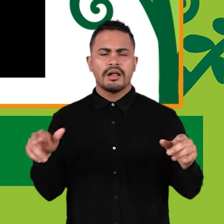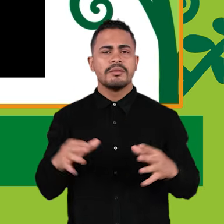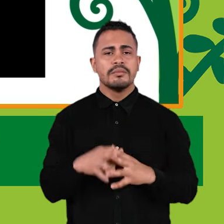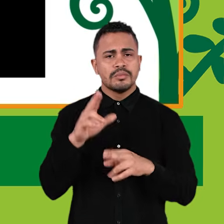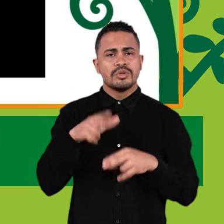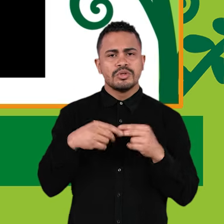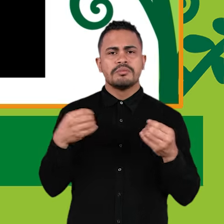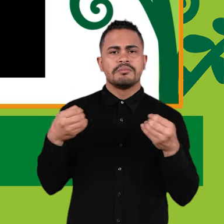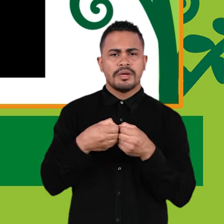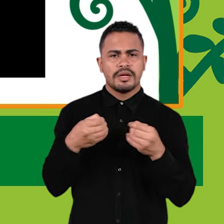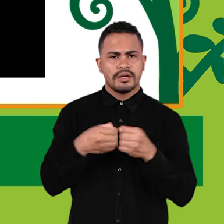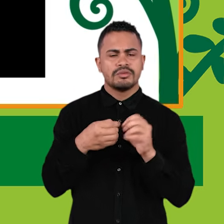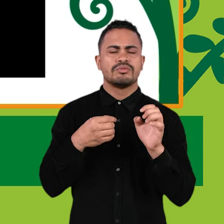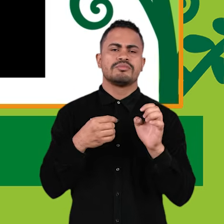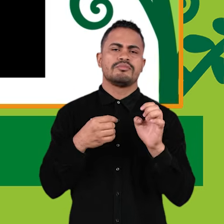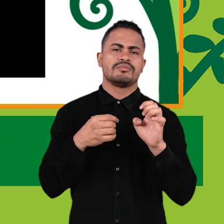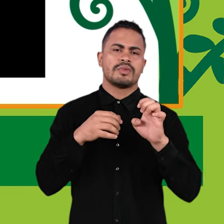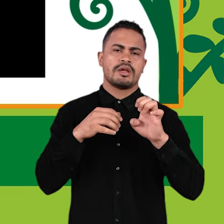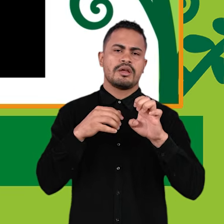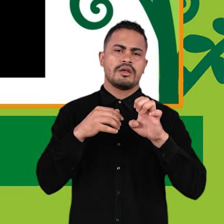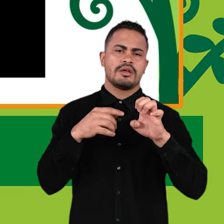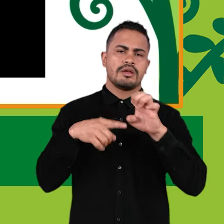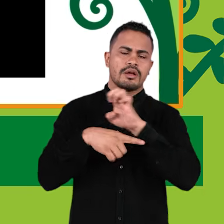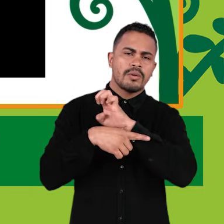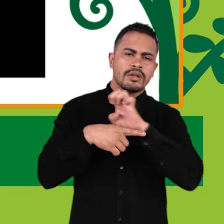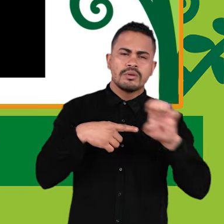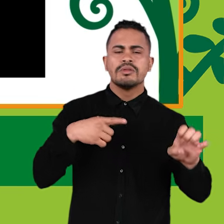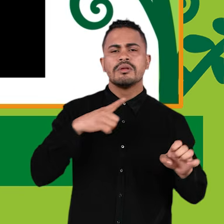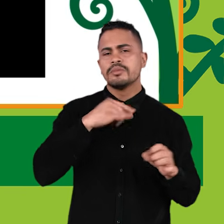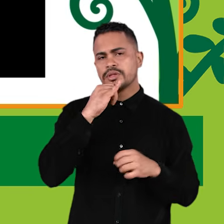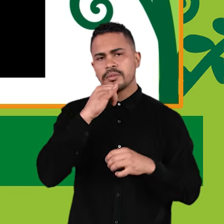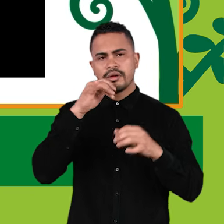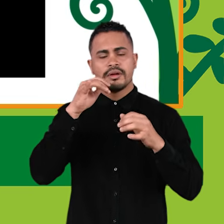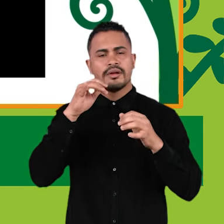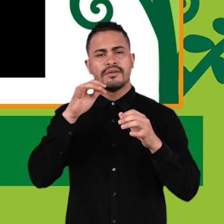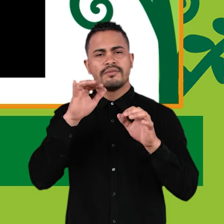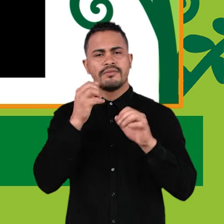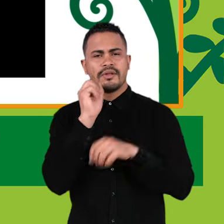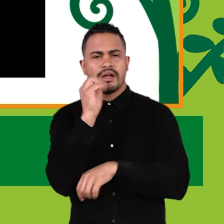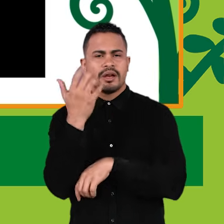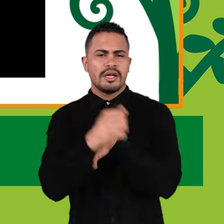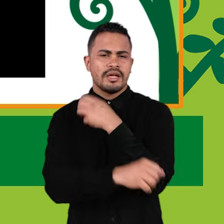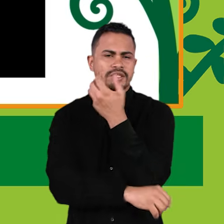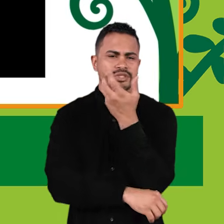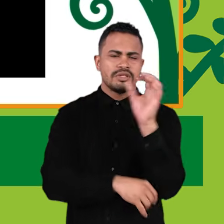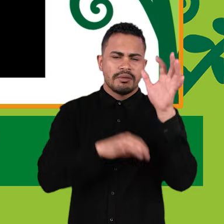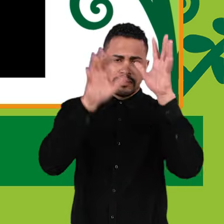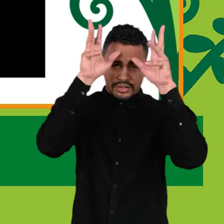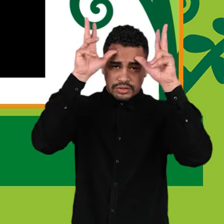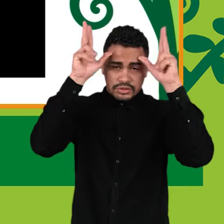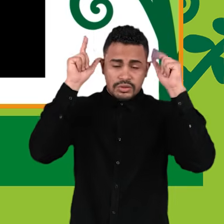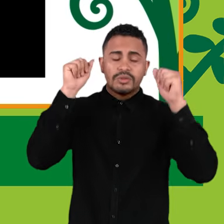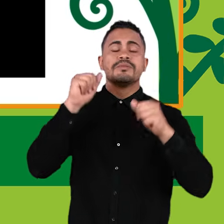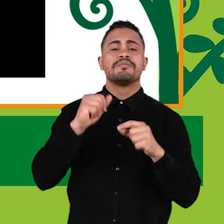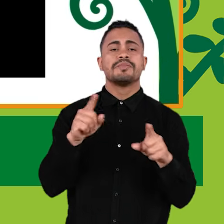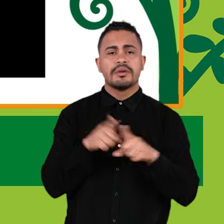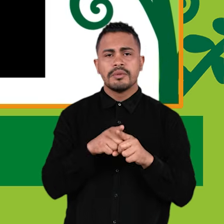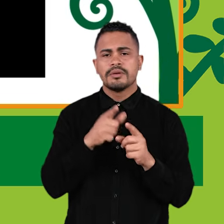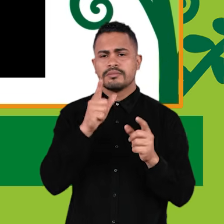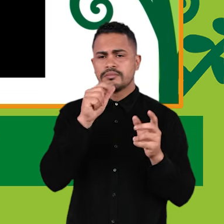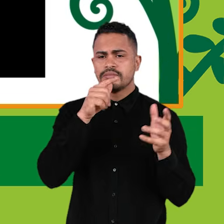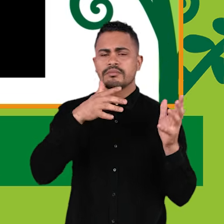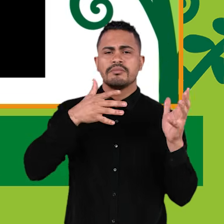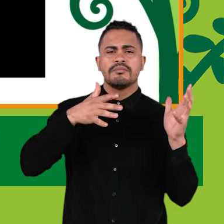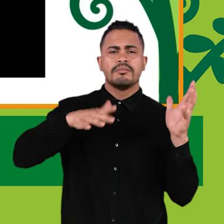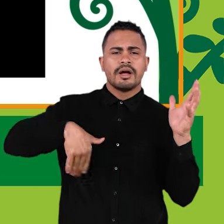região tropical que tem as florestas tropicais, como a floresta amazônica. No oceano também não é diferente, né? Você vai ter ali também aquela região